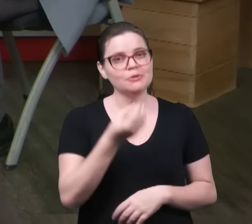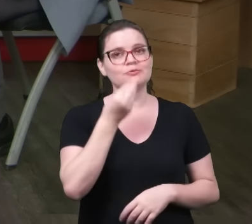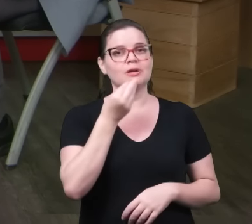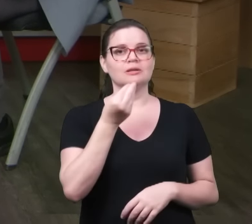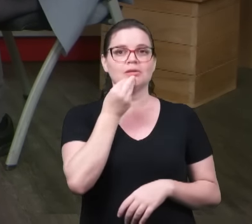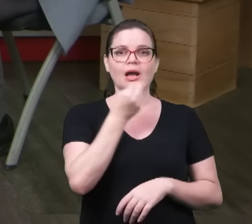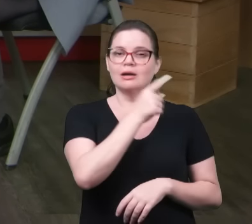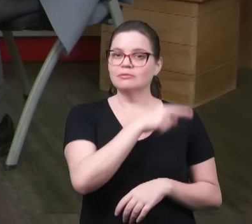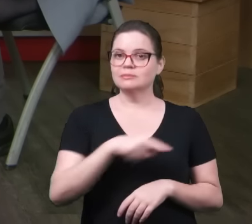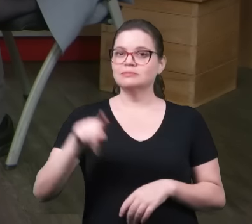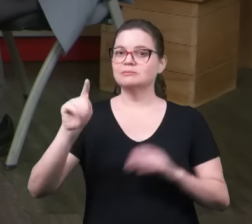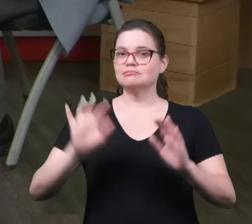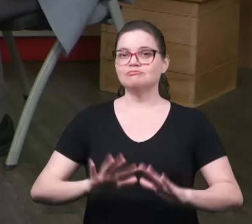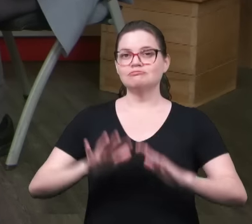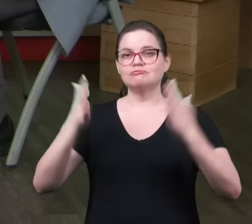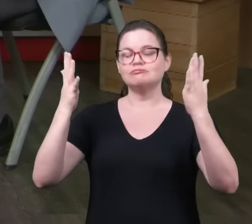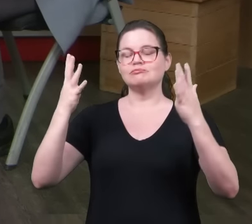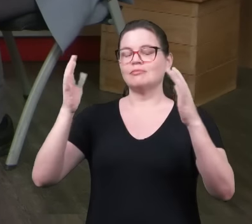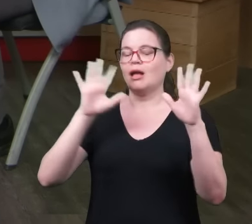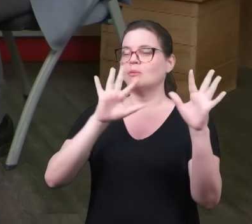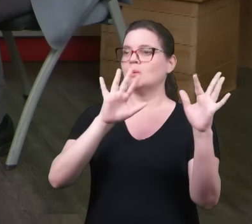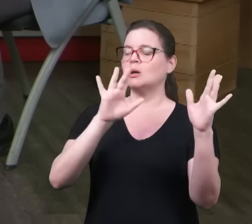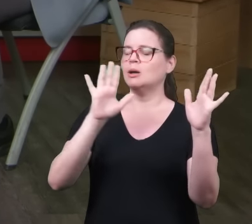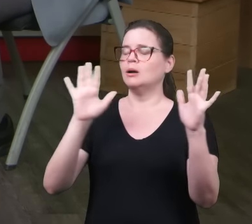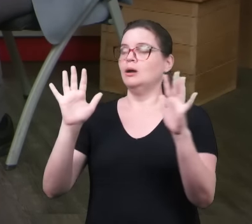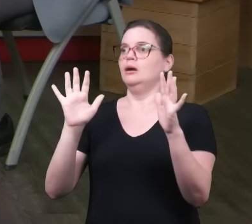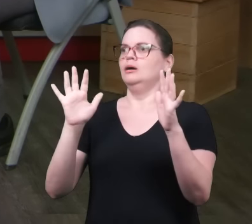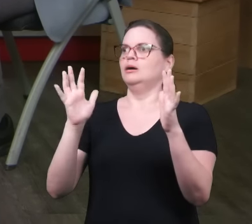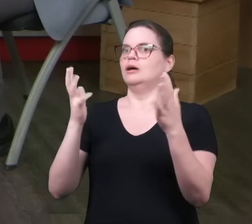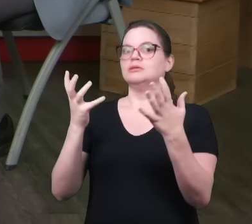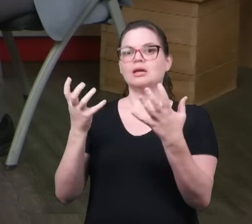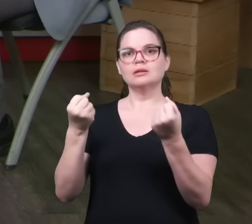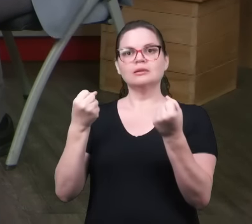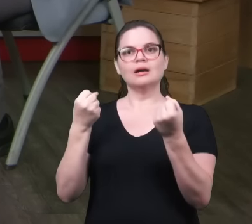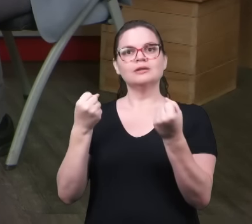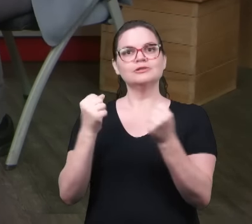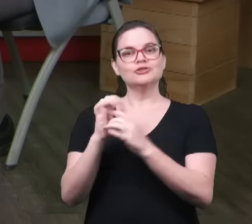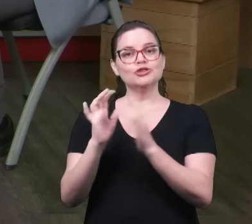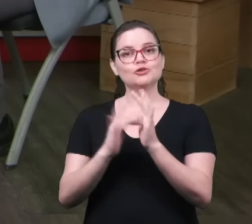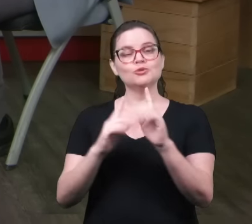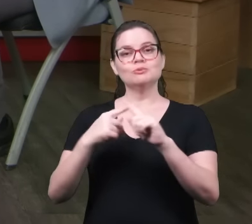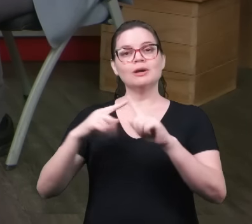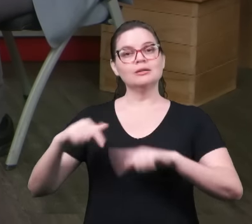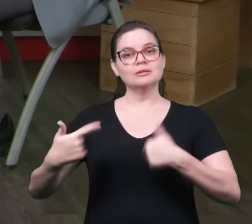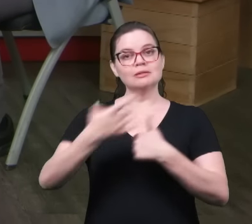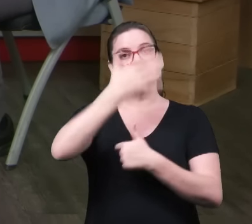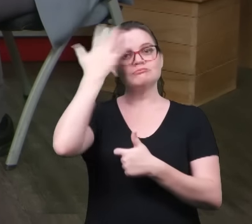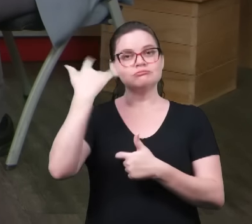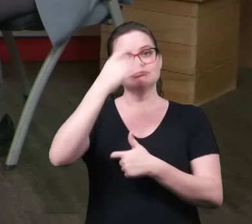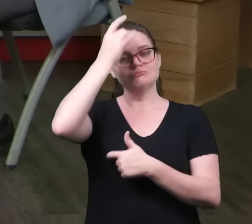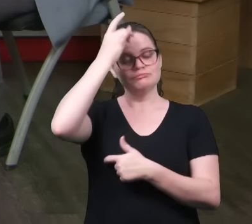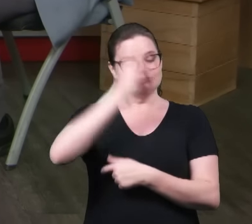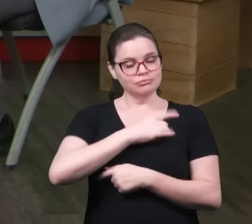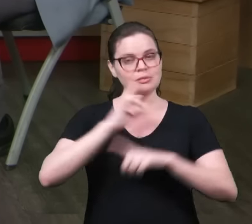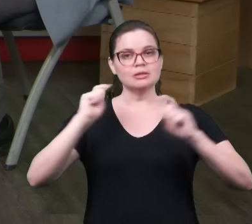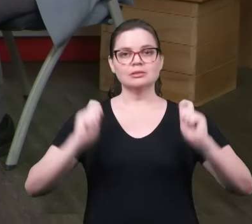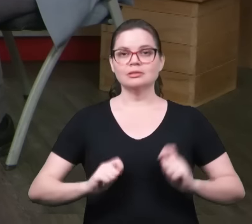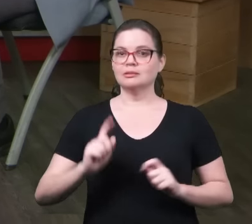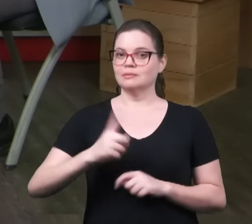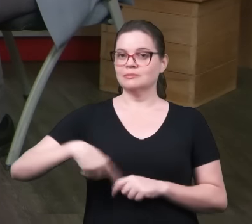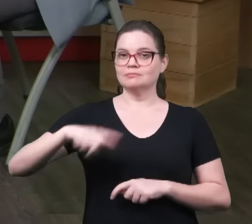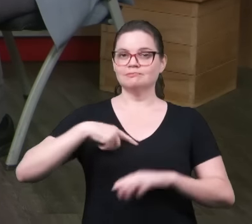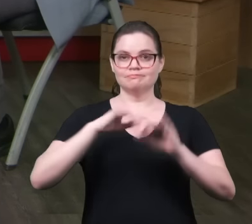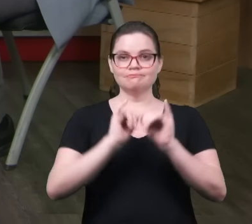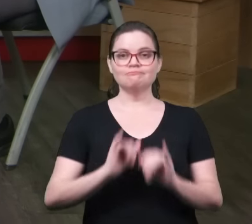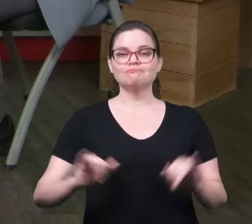evento, ser convertida ao Senhor Jesus por uma ação do Espírito Santo. E quando nós evangelizamos, ou